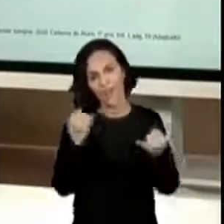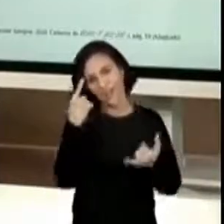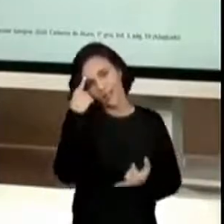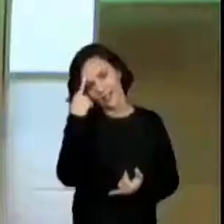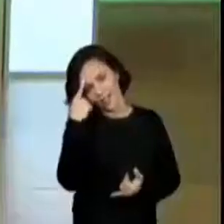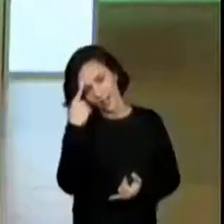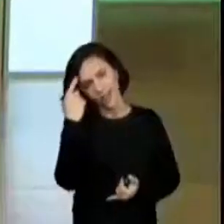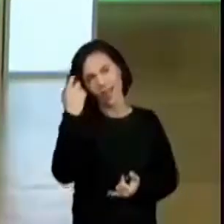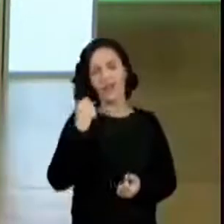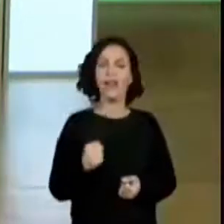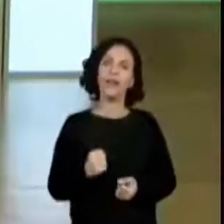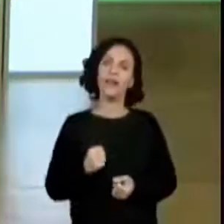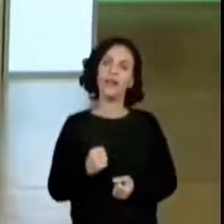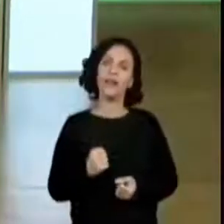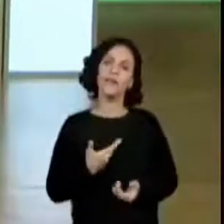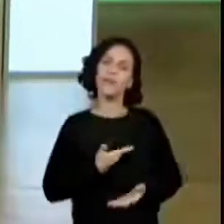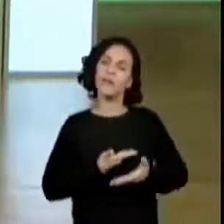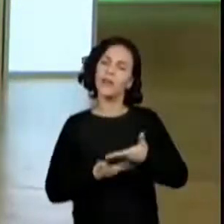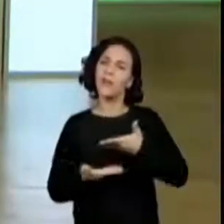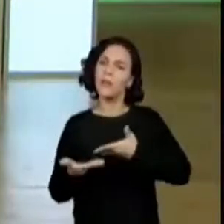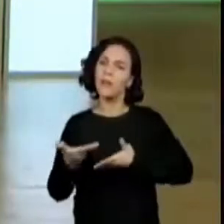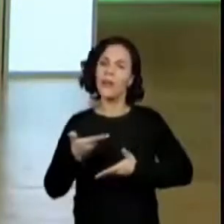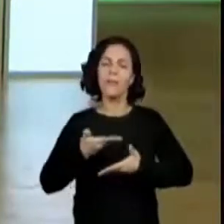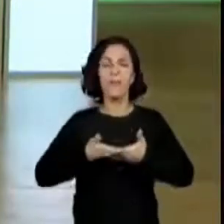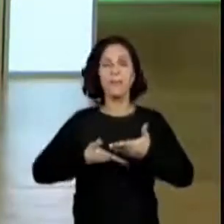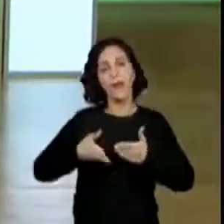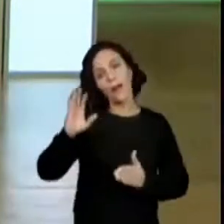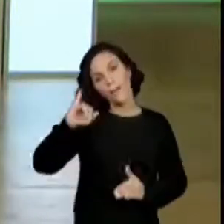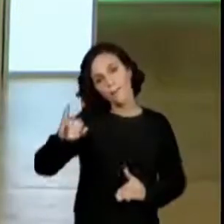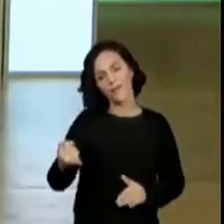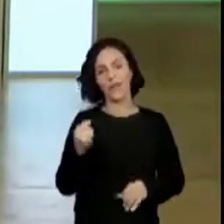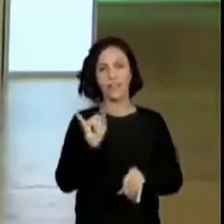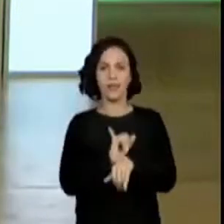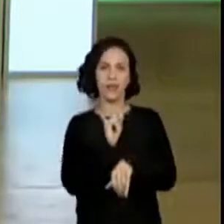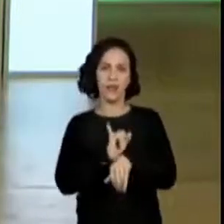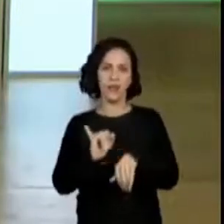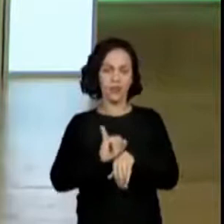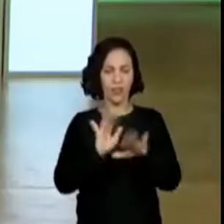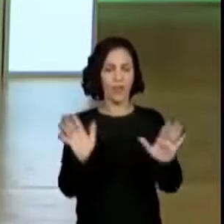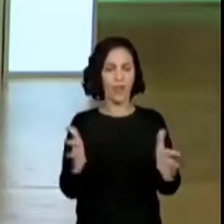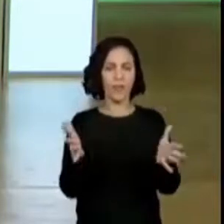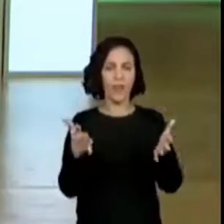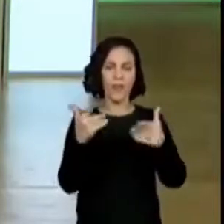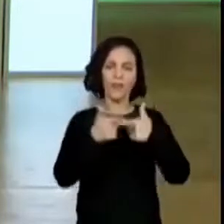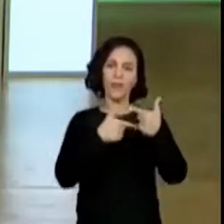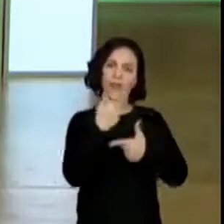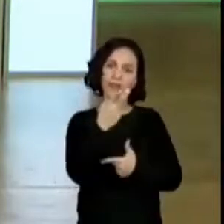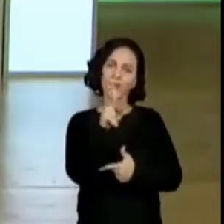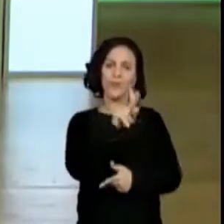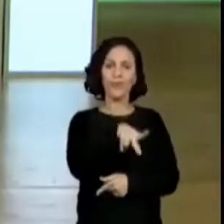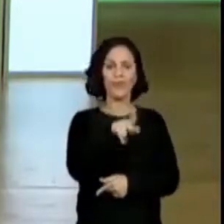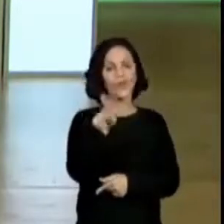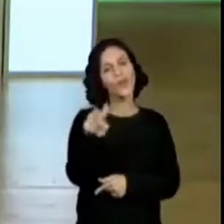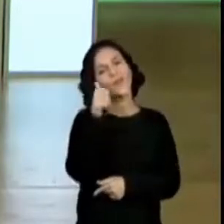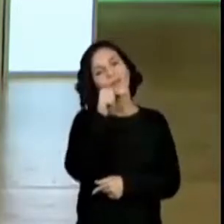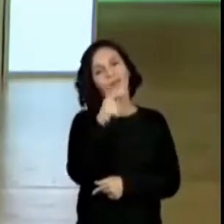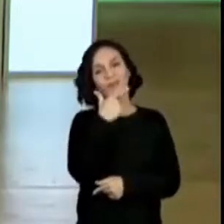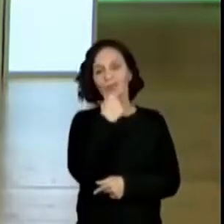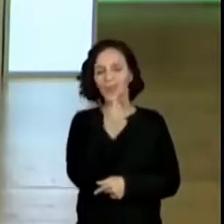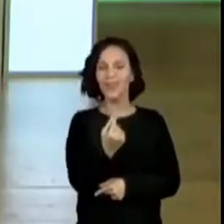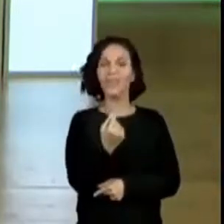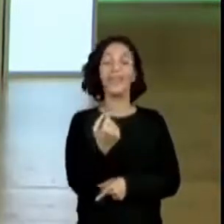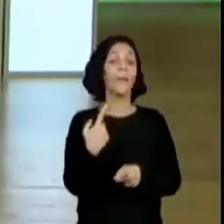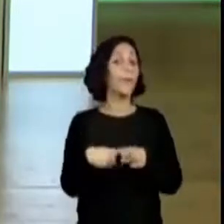aqui é essa, a gente ir aproveitando tudo que a gente tem de recurso para contribuir aí com o trabalho de vocês, professoras e